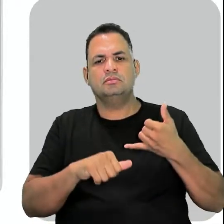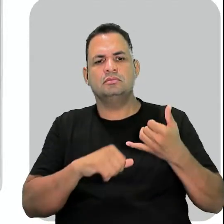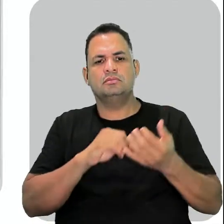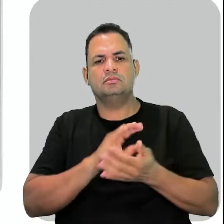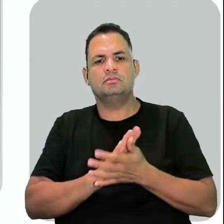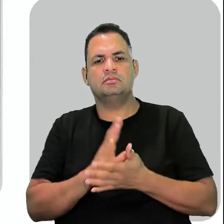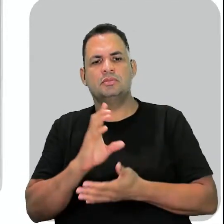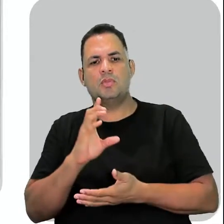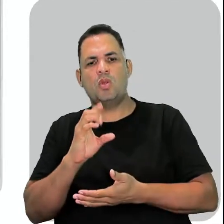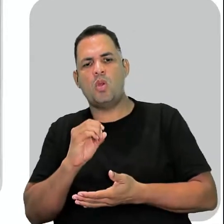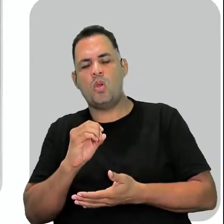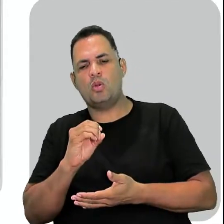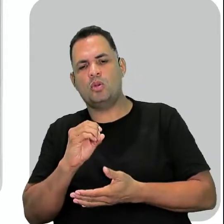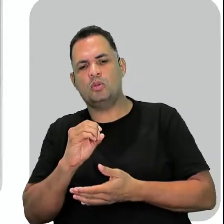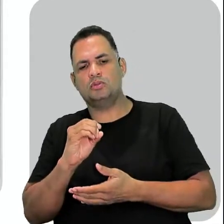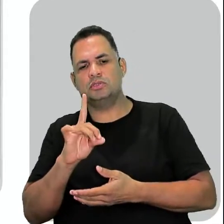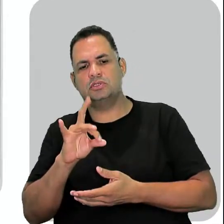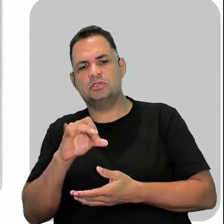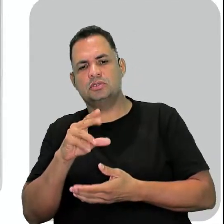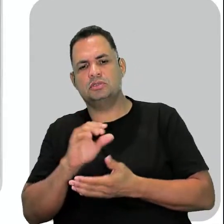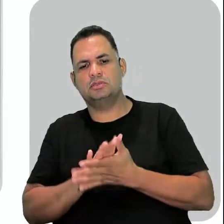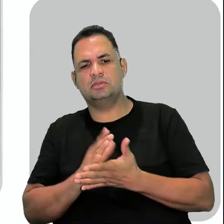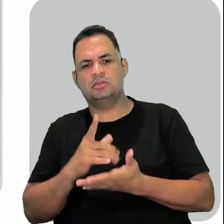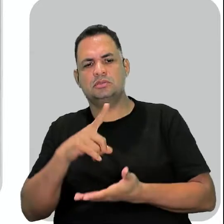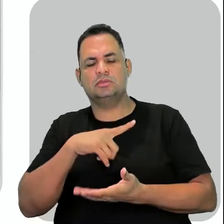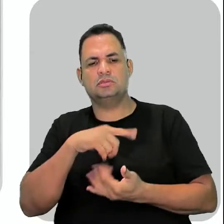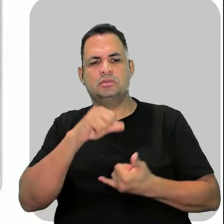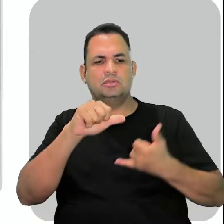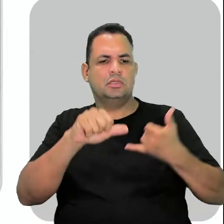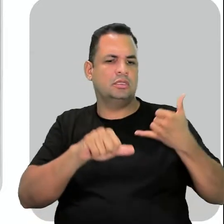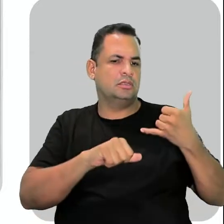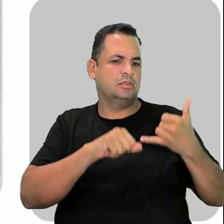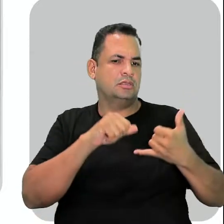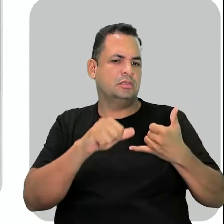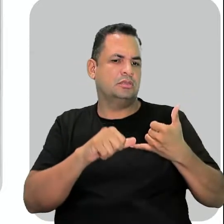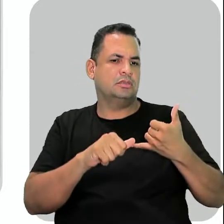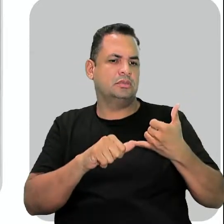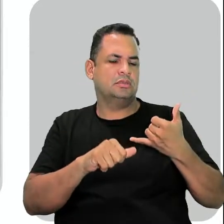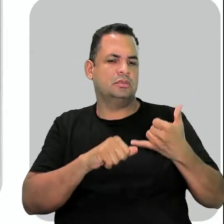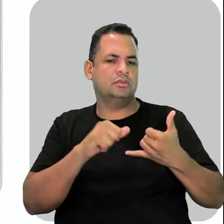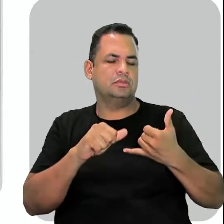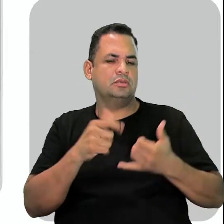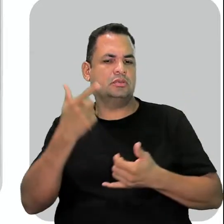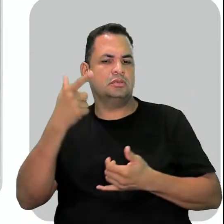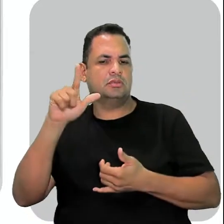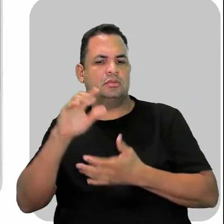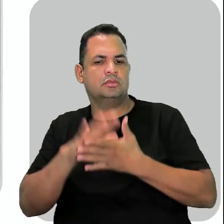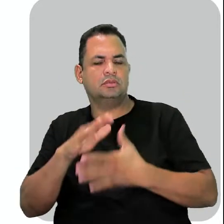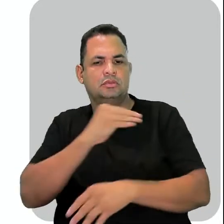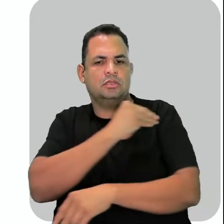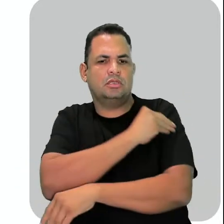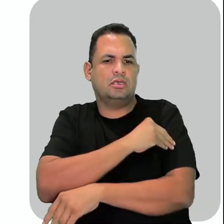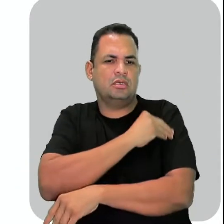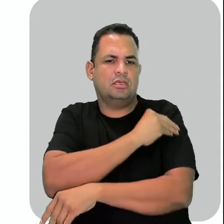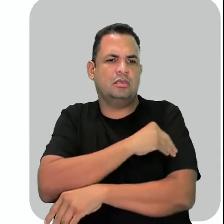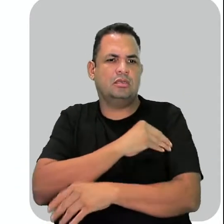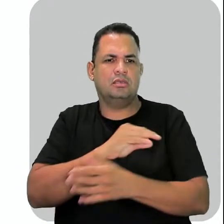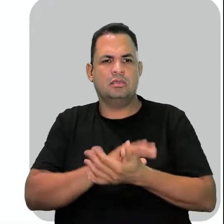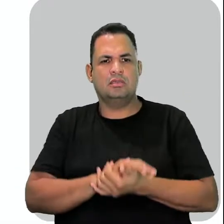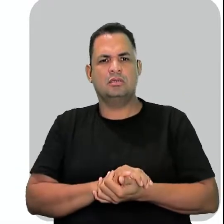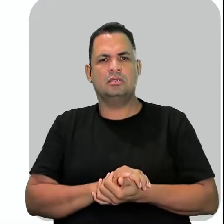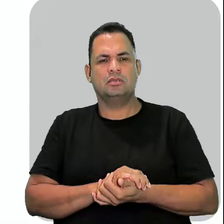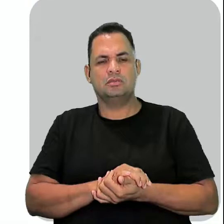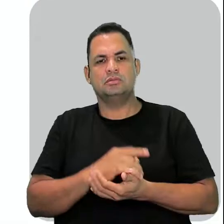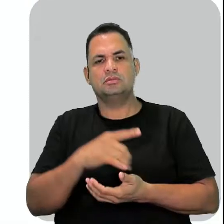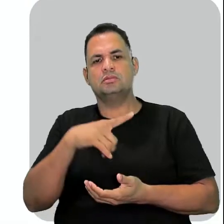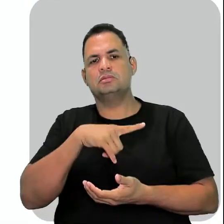funções oxigenadas. Aqui a gente vai falar sobre algumas reações e obtenção dos álcools.